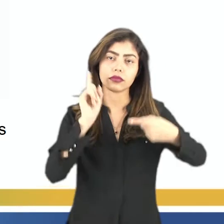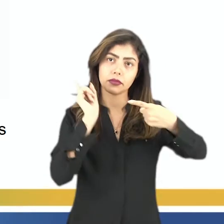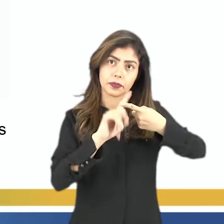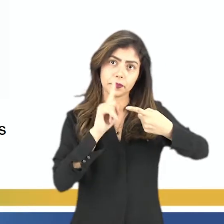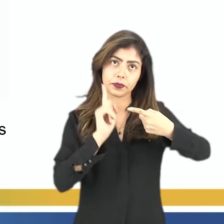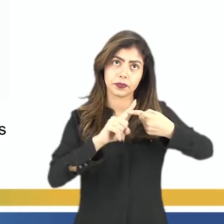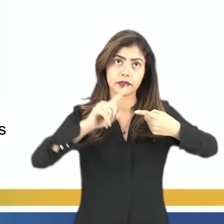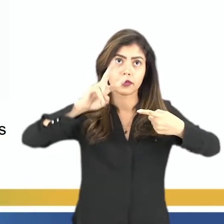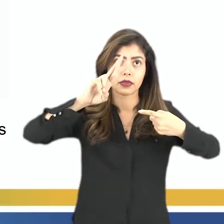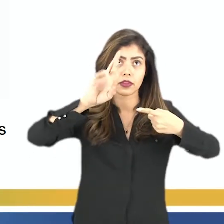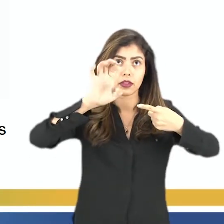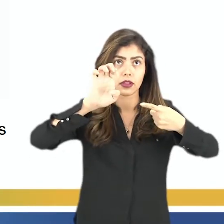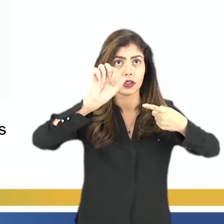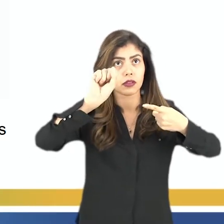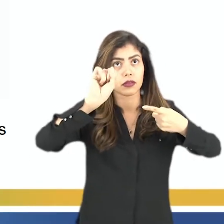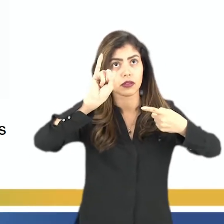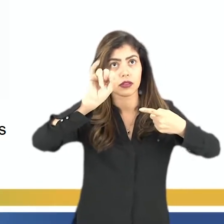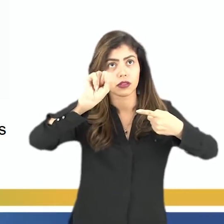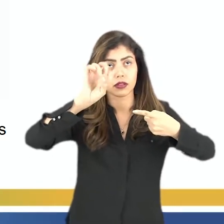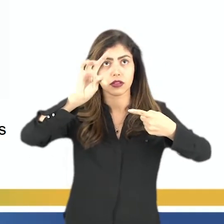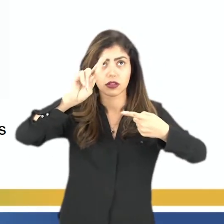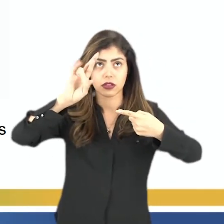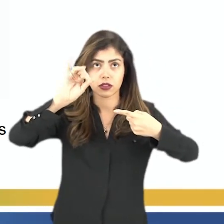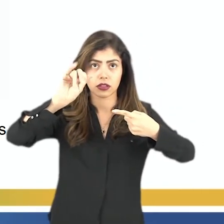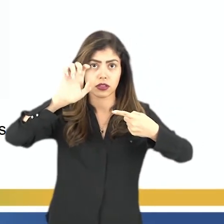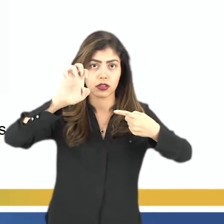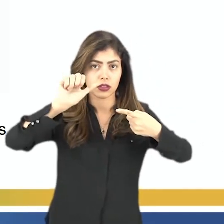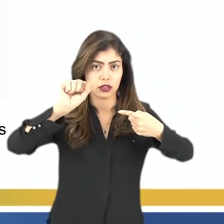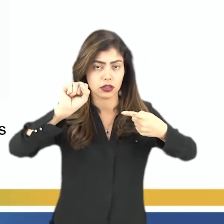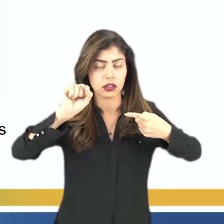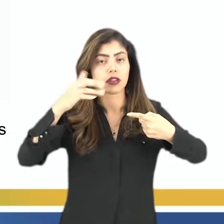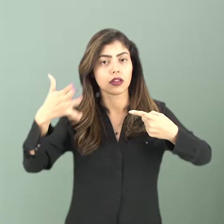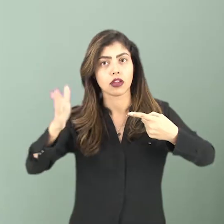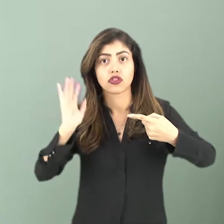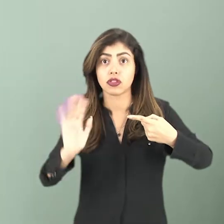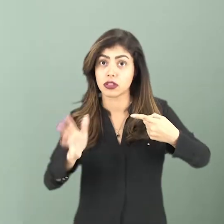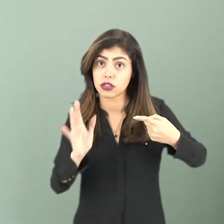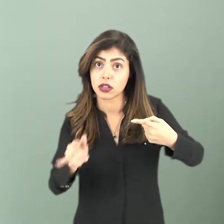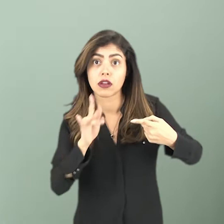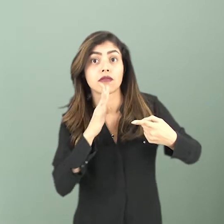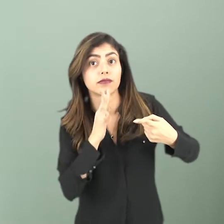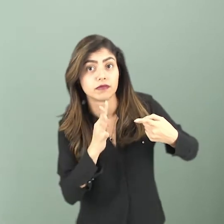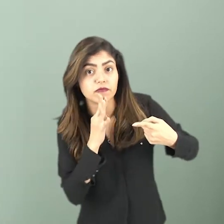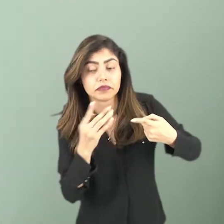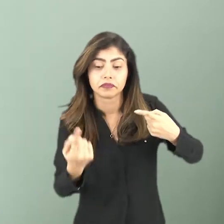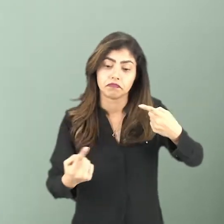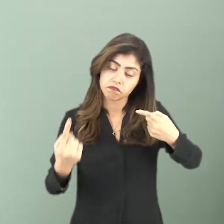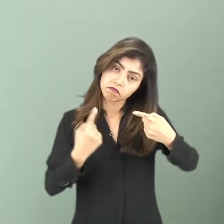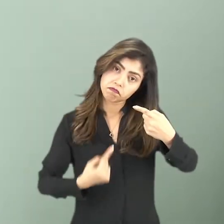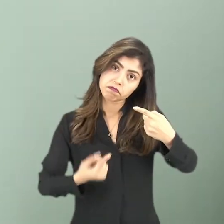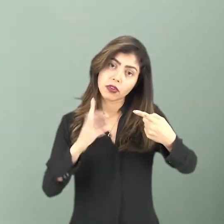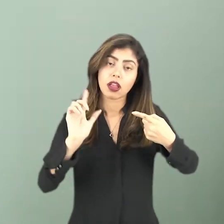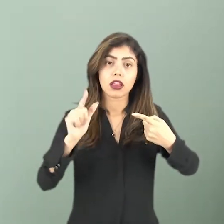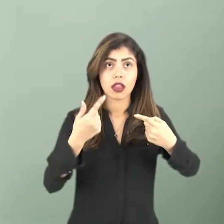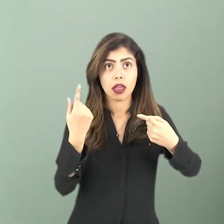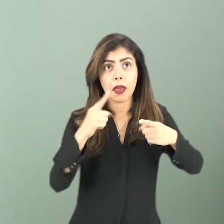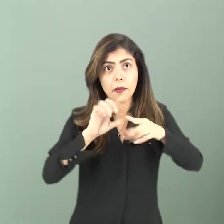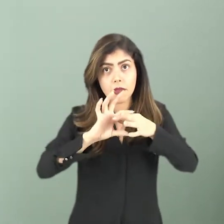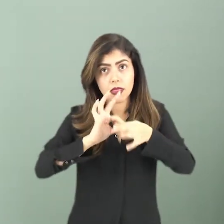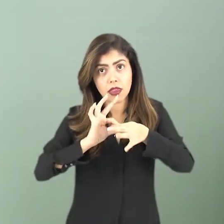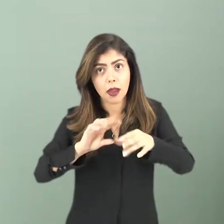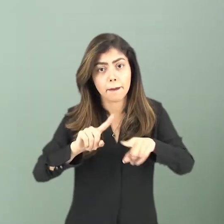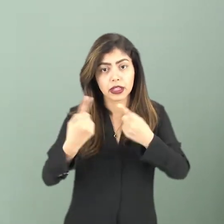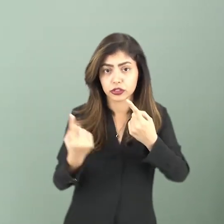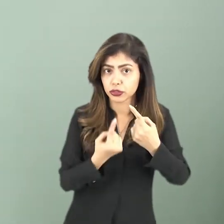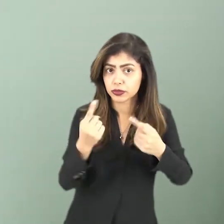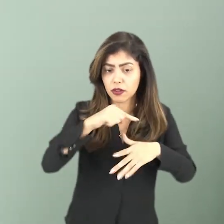Então, o primeiro a gente já estudou sobre, inclusive estudamos como associar, se quiser ligar mais de um deles, se